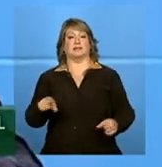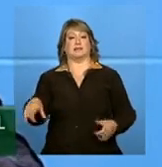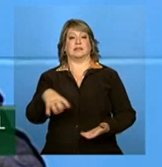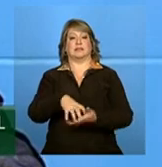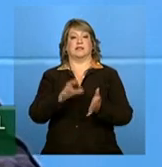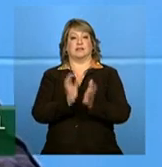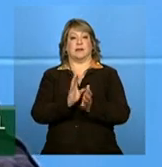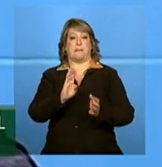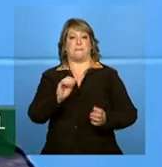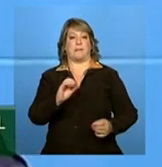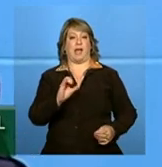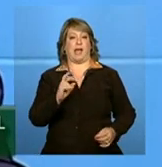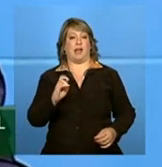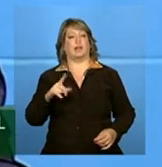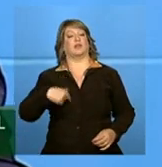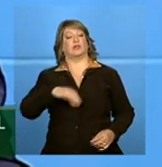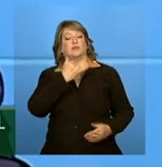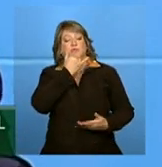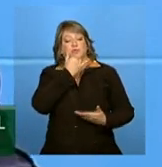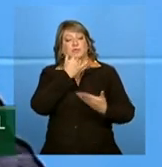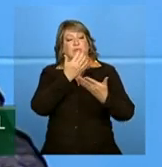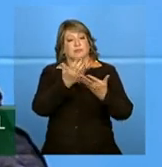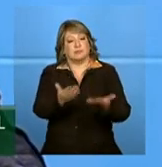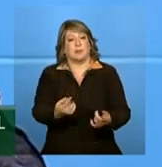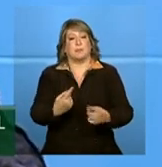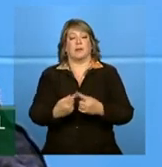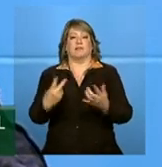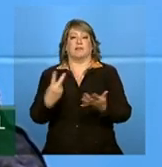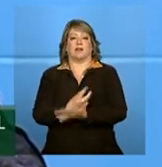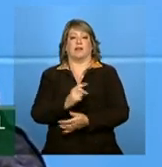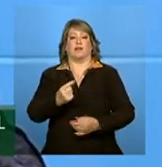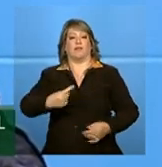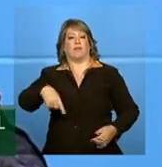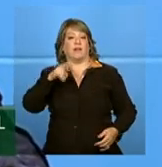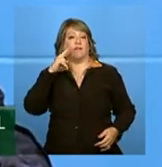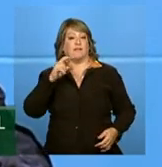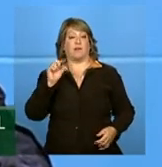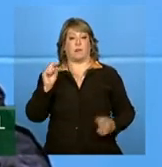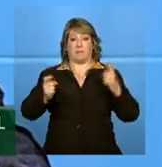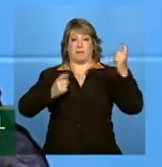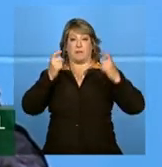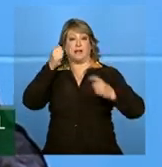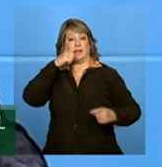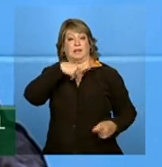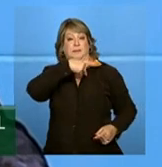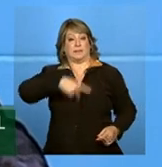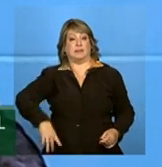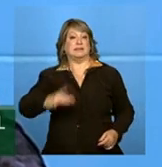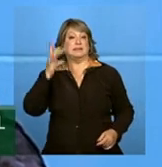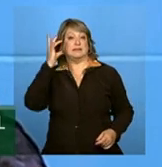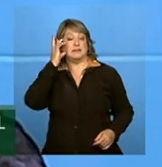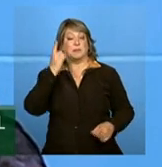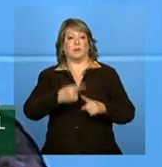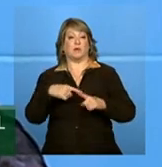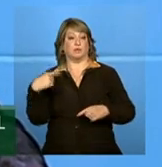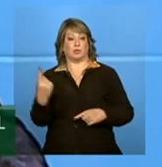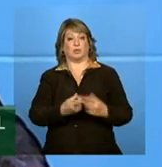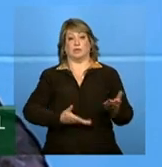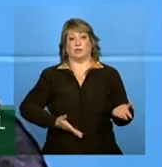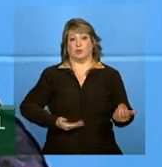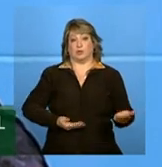Bacarelli, nós também nos desculpamos pela nossa falha, que vocês viram a preocupação da presidenta Dilma, porque os